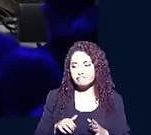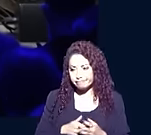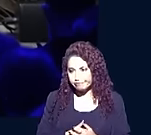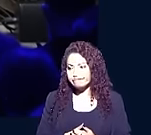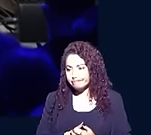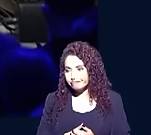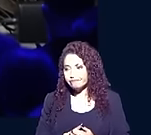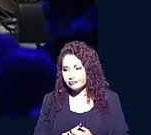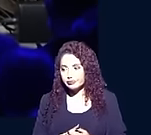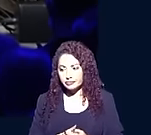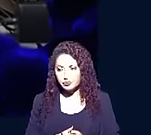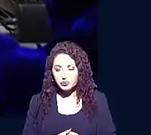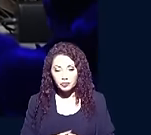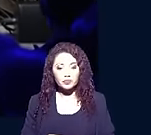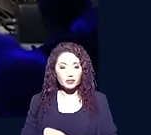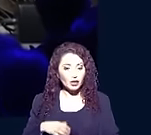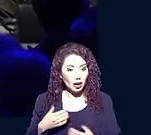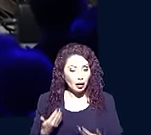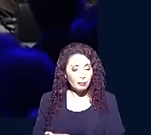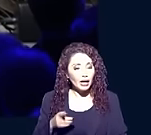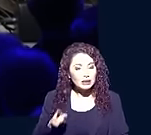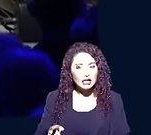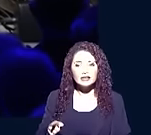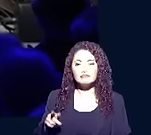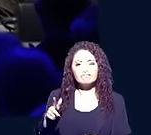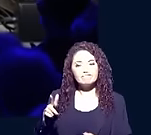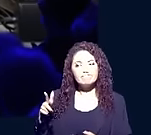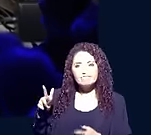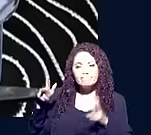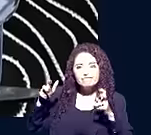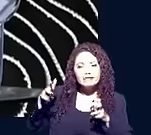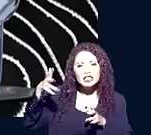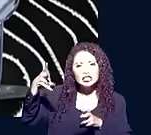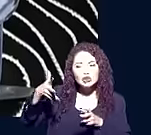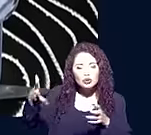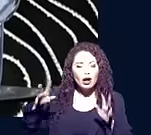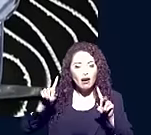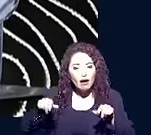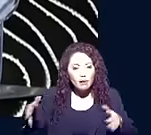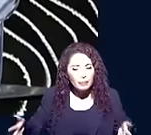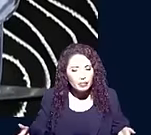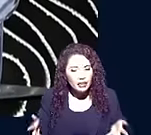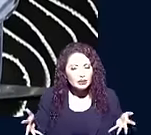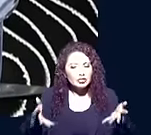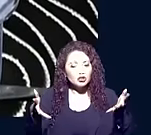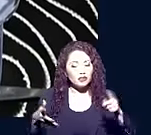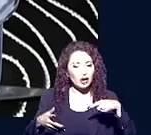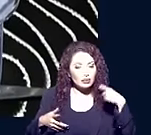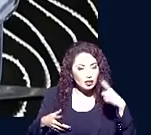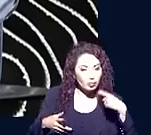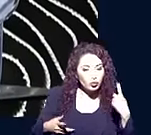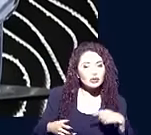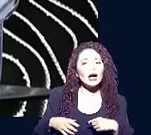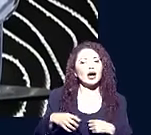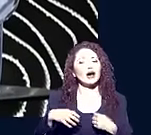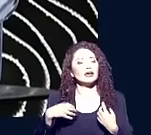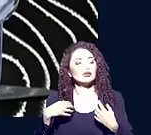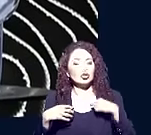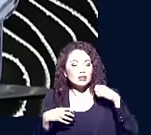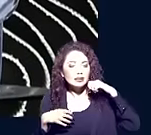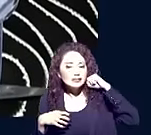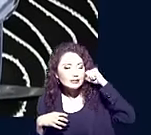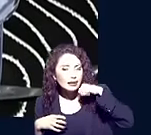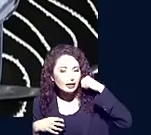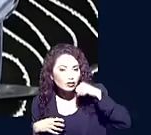Déficit zero era importante justamente para incentivar deputados e depois senadores para que aprovassem logo pautas